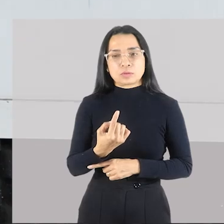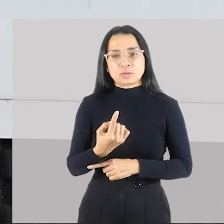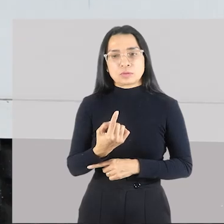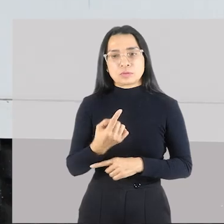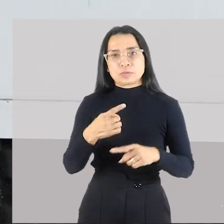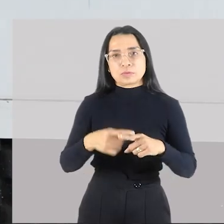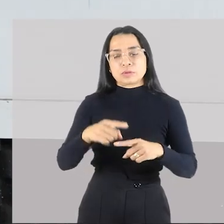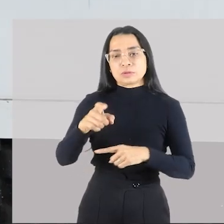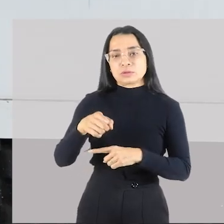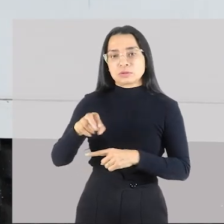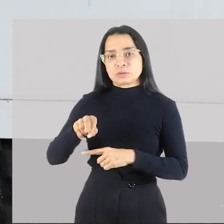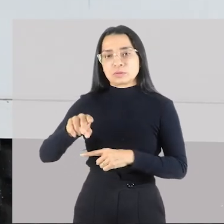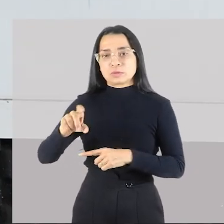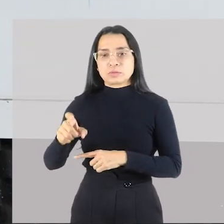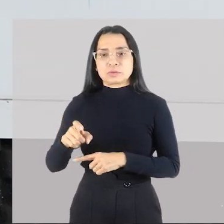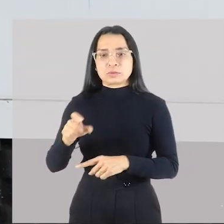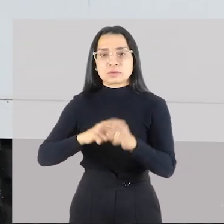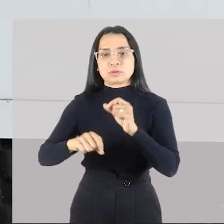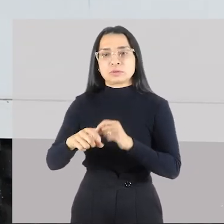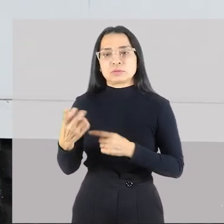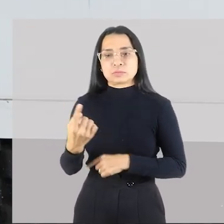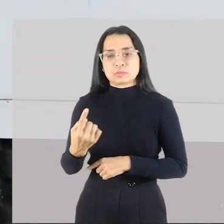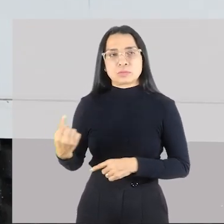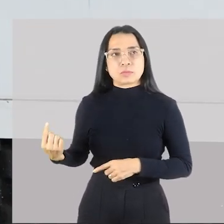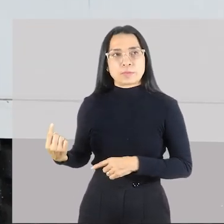Menos 3 vezes y dá menos 3y.